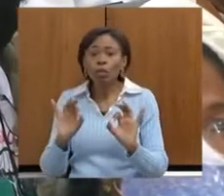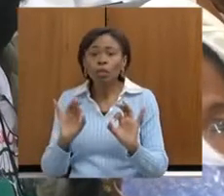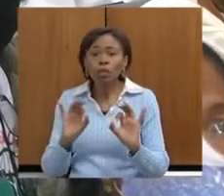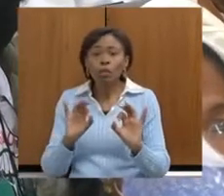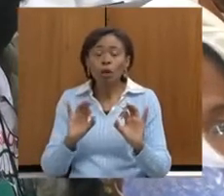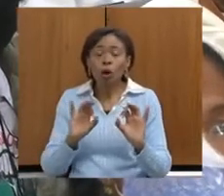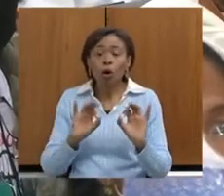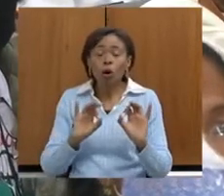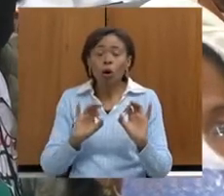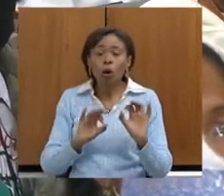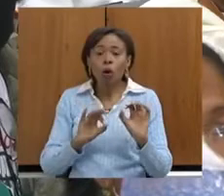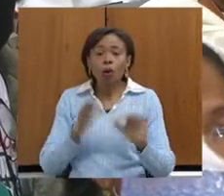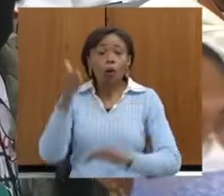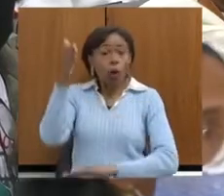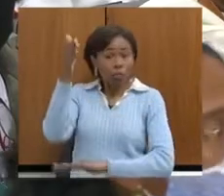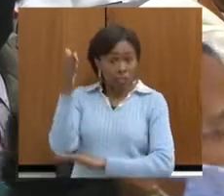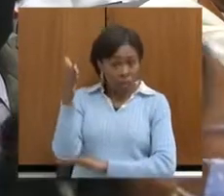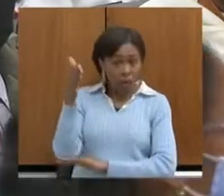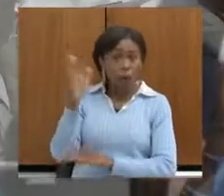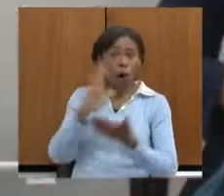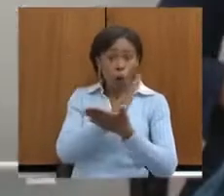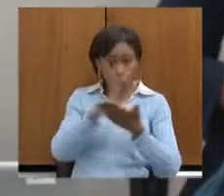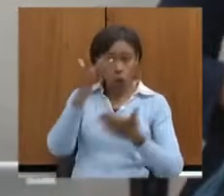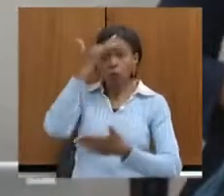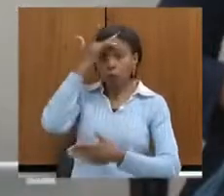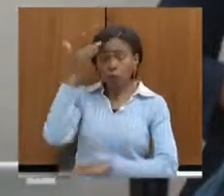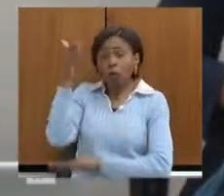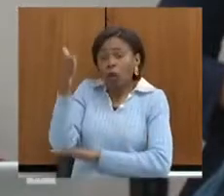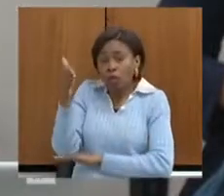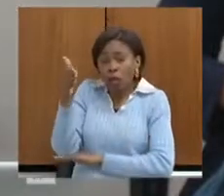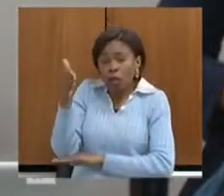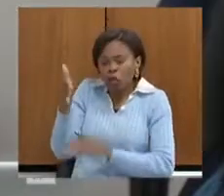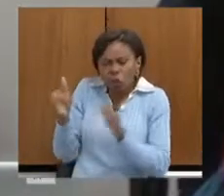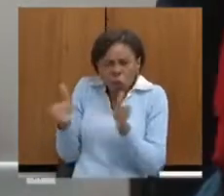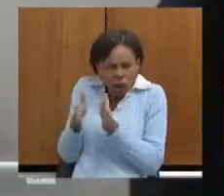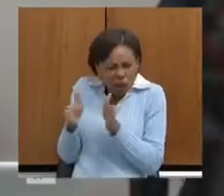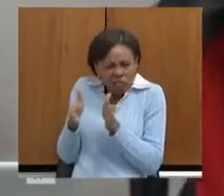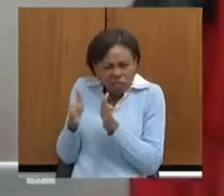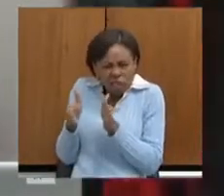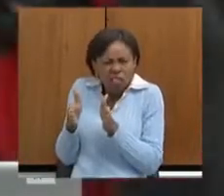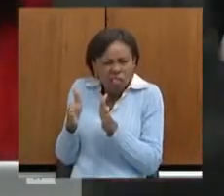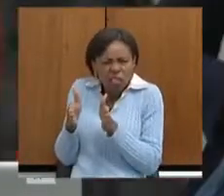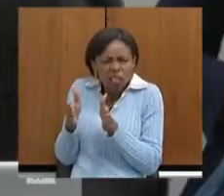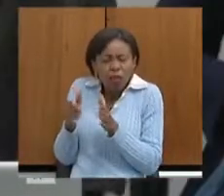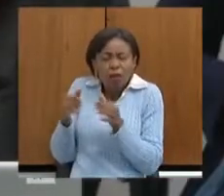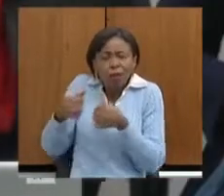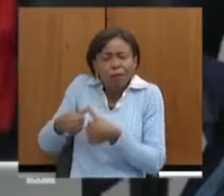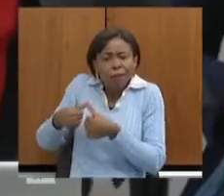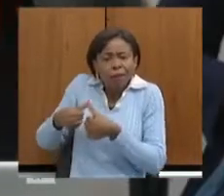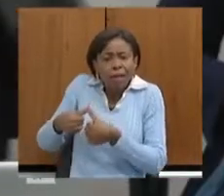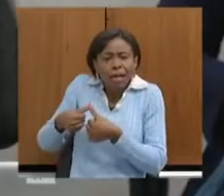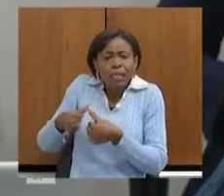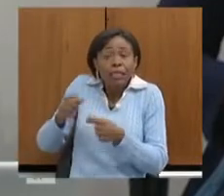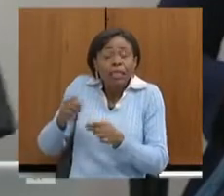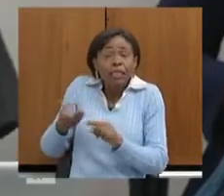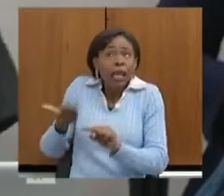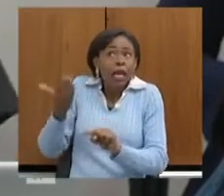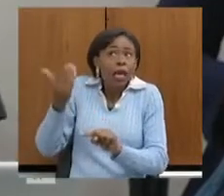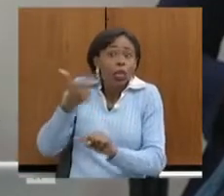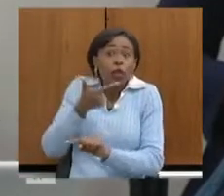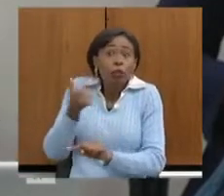quartinho de hotel neptun hotel fica aparecendo alguns é um quartinho de hotel desde 2015 a gente conheceu